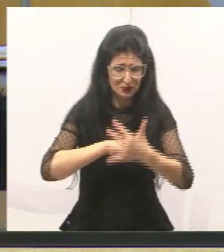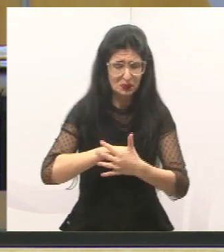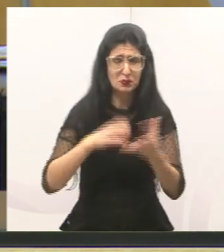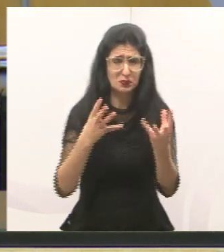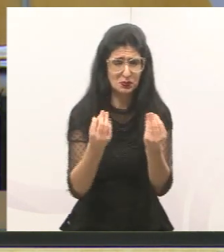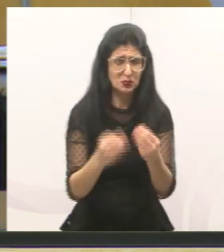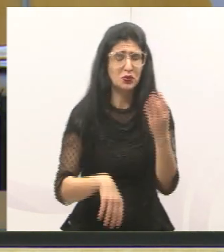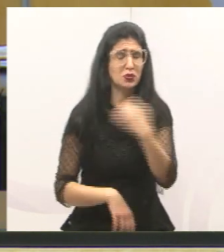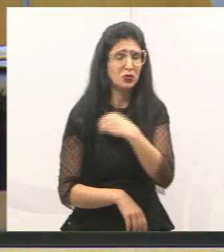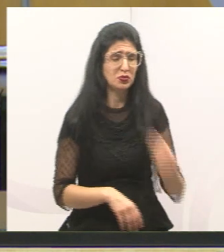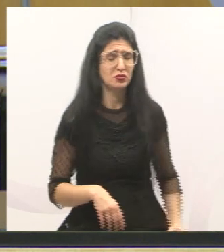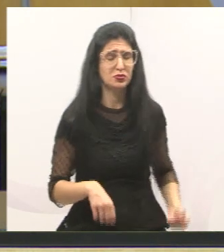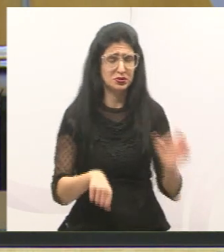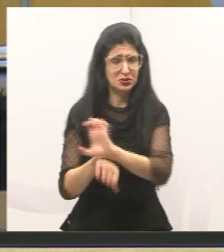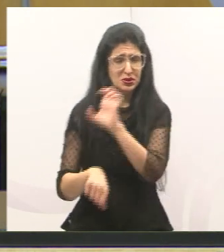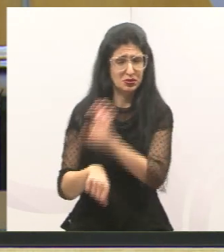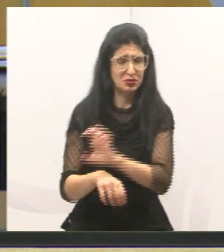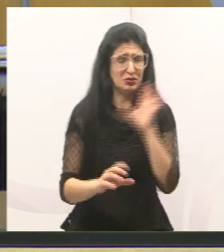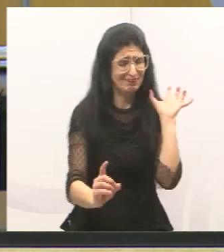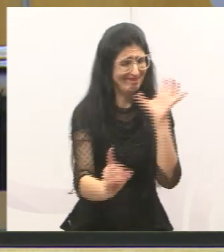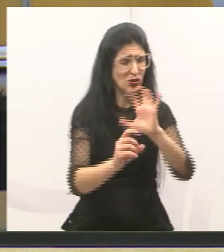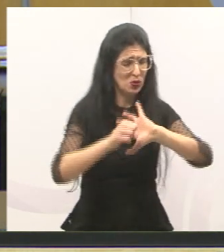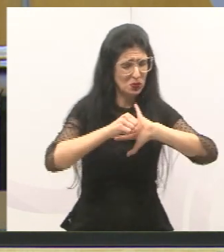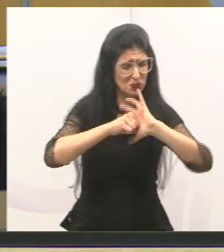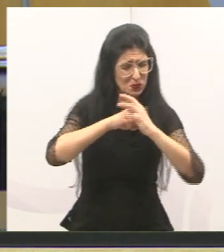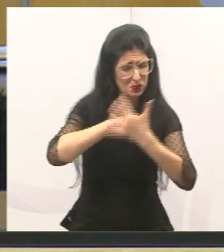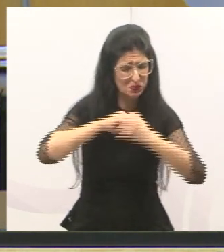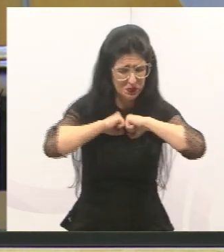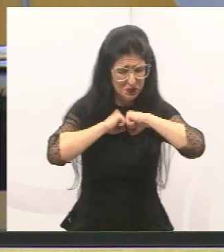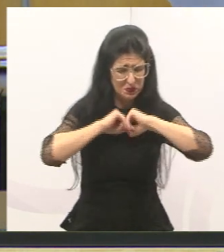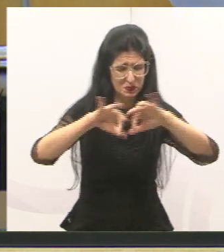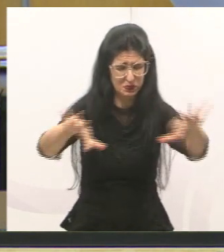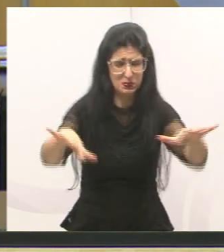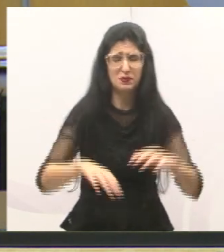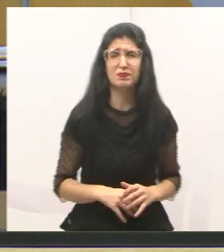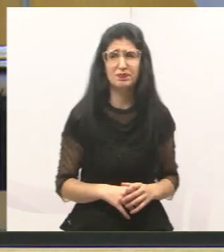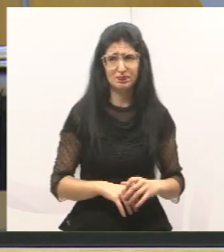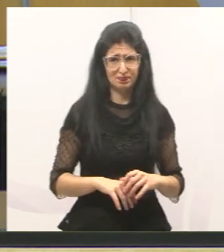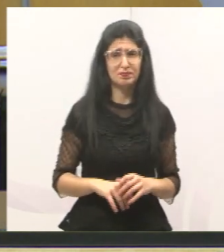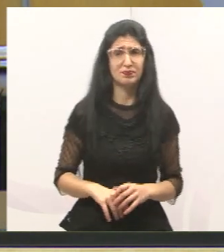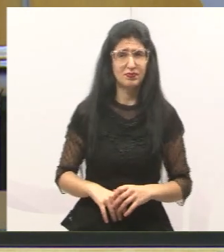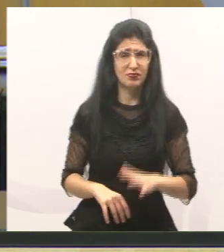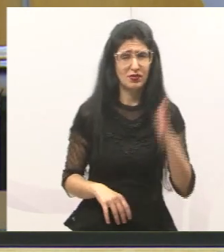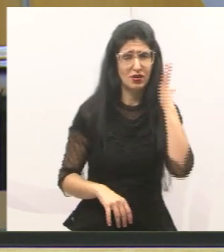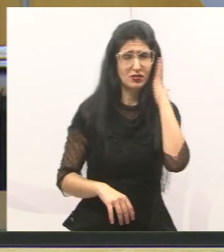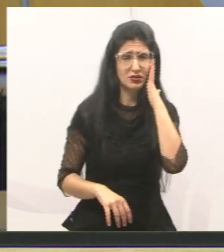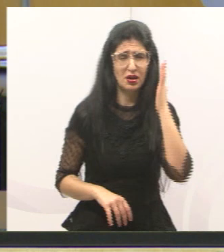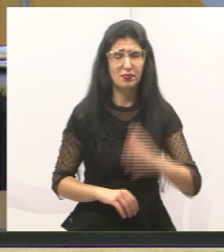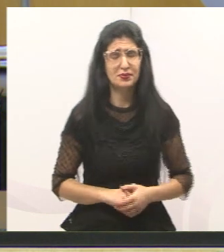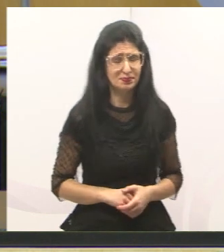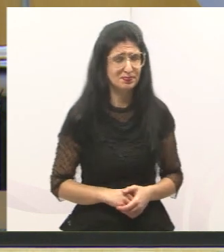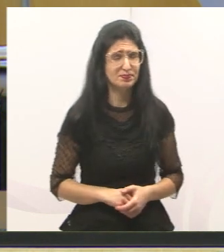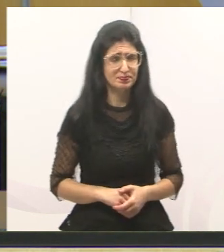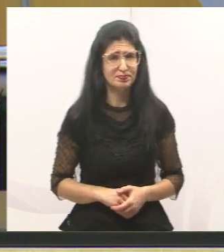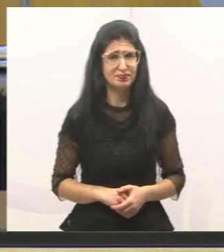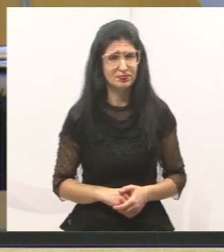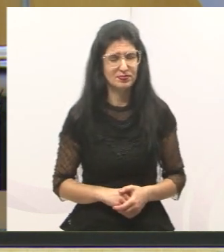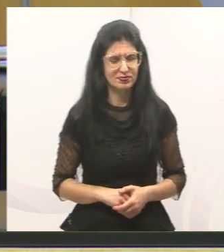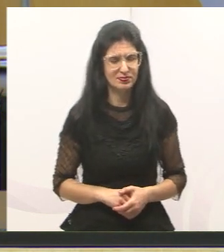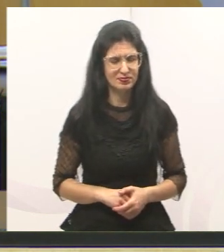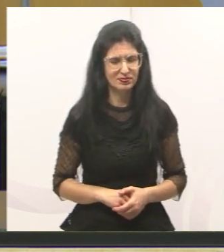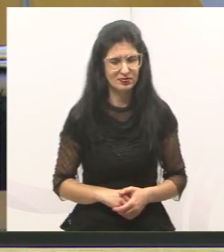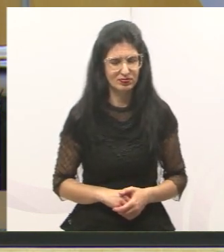estadual acerca do impacto pela nova Covid-19 são absolutamente temerárias e tétricas, o que